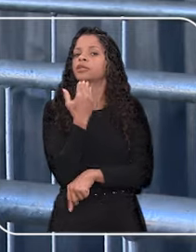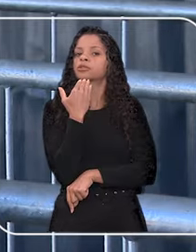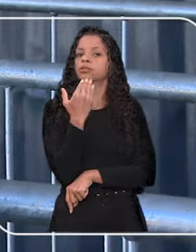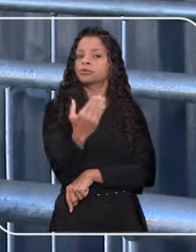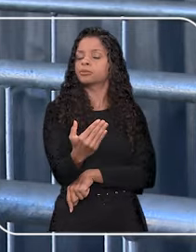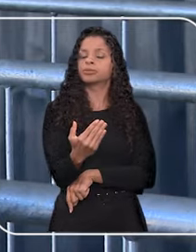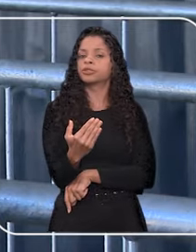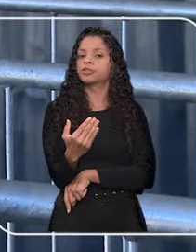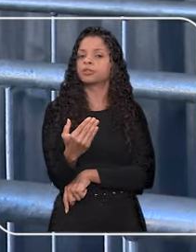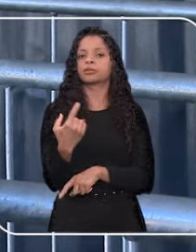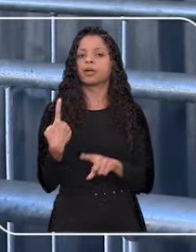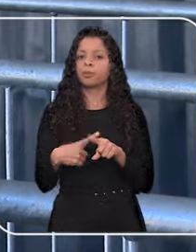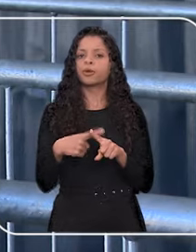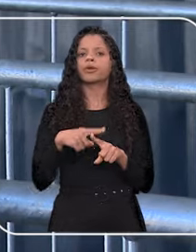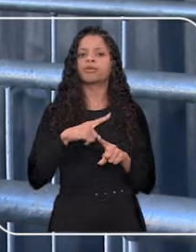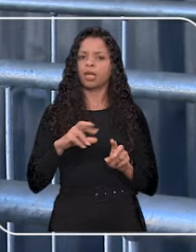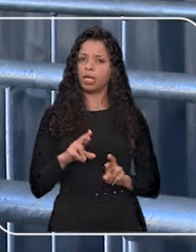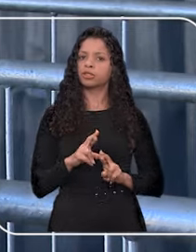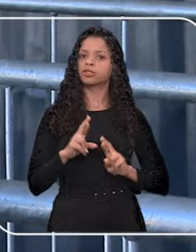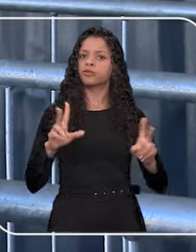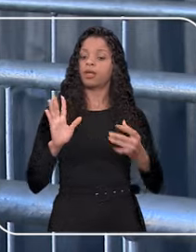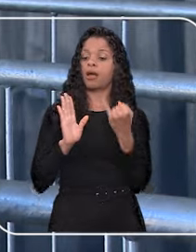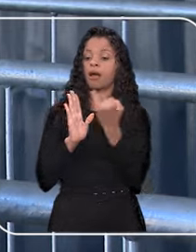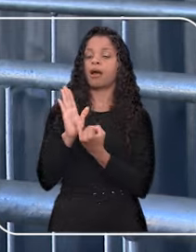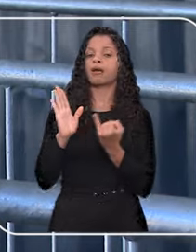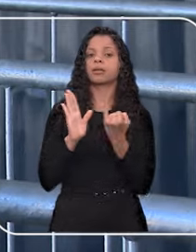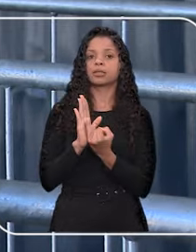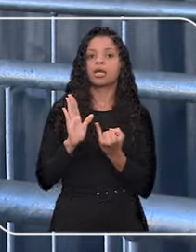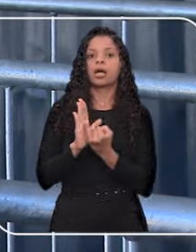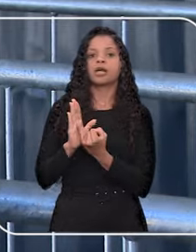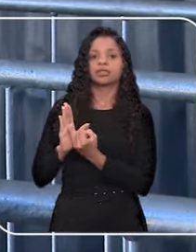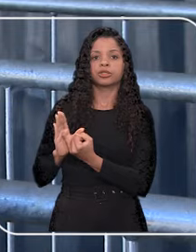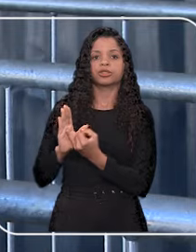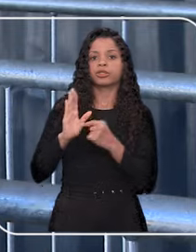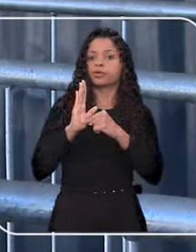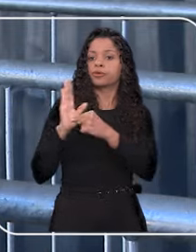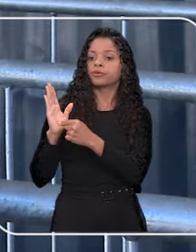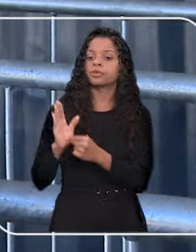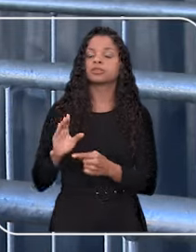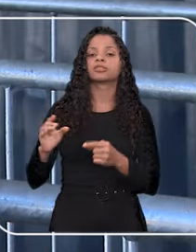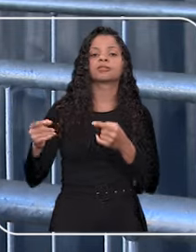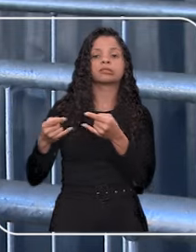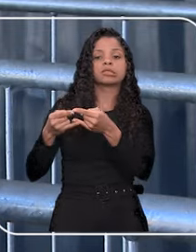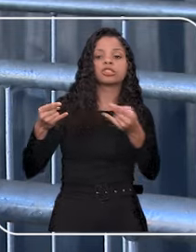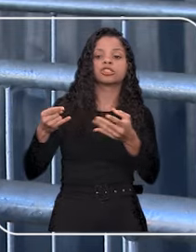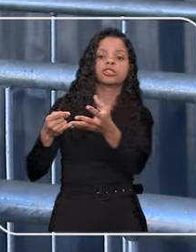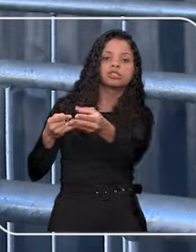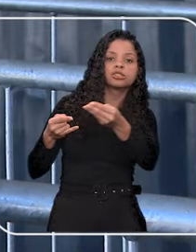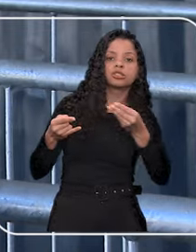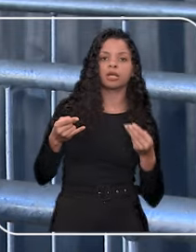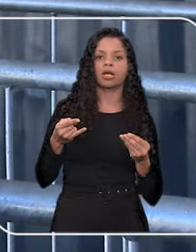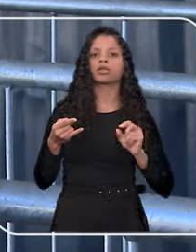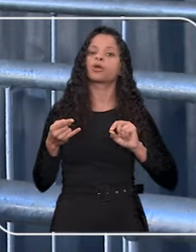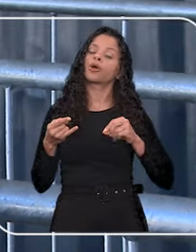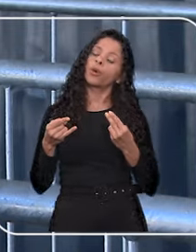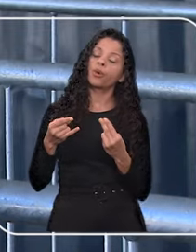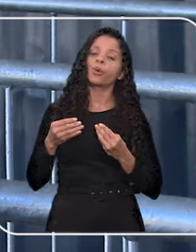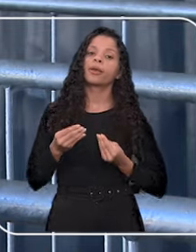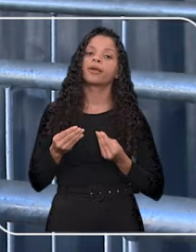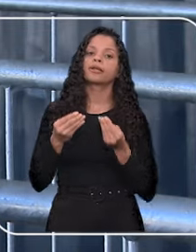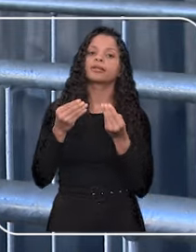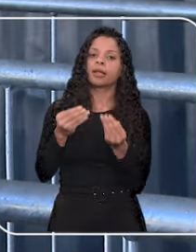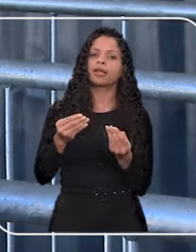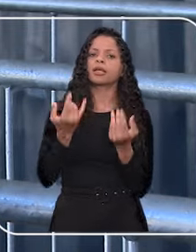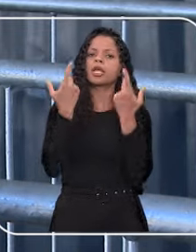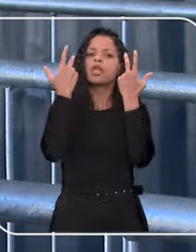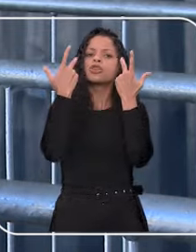pedido porque há diferença entre as taxas de conveniência de retirada e de entrega que são normalmente cobradas